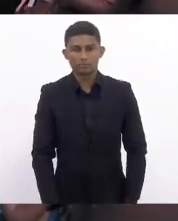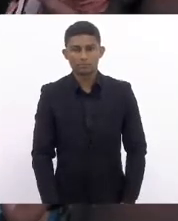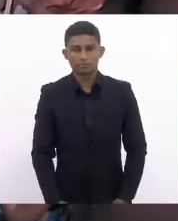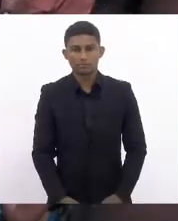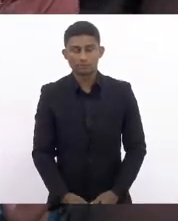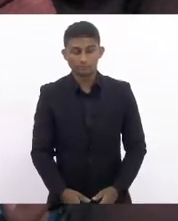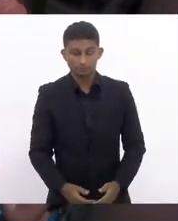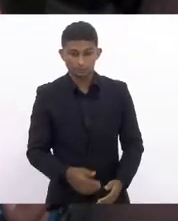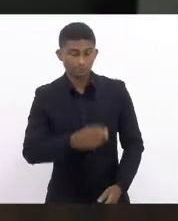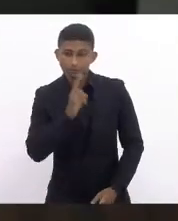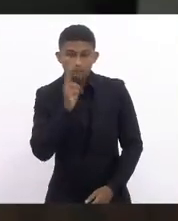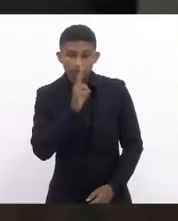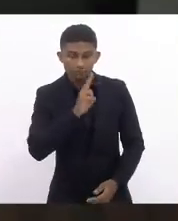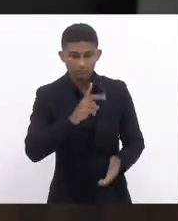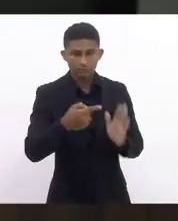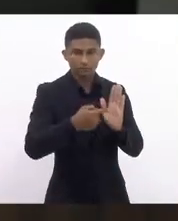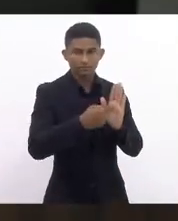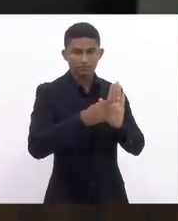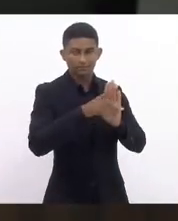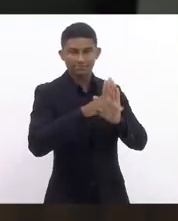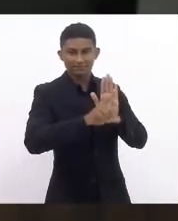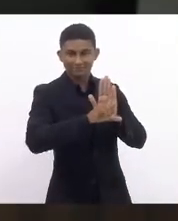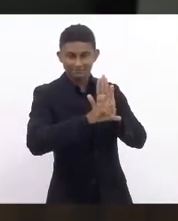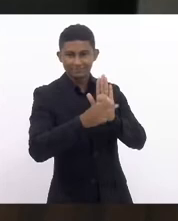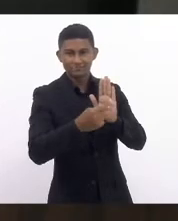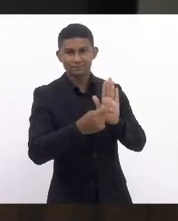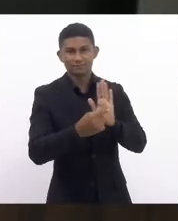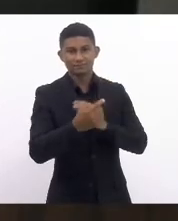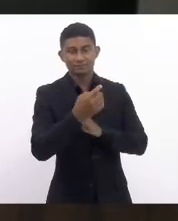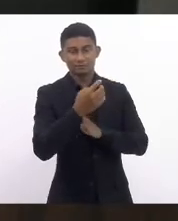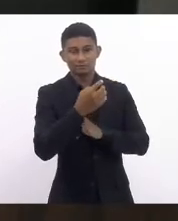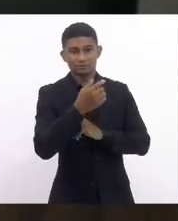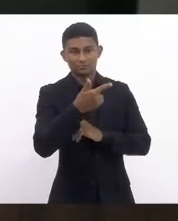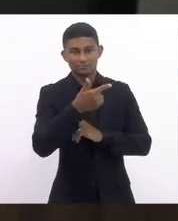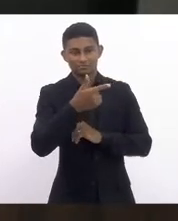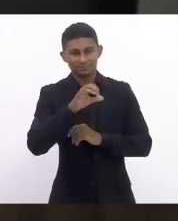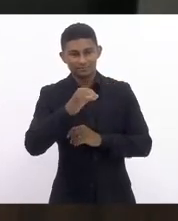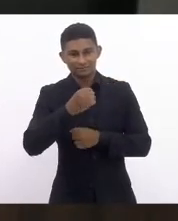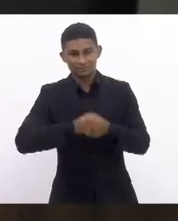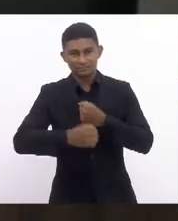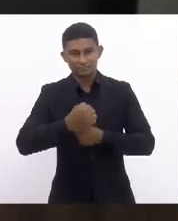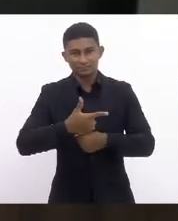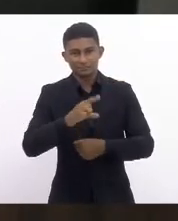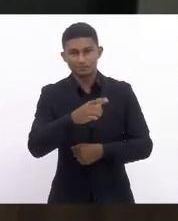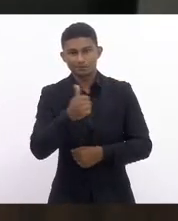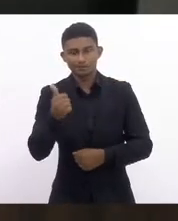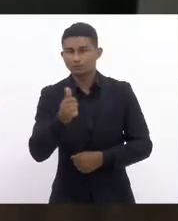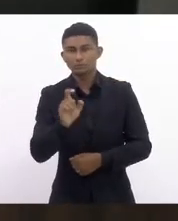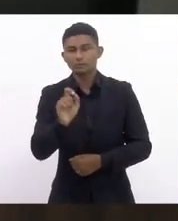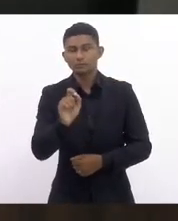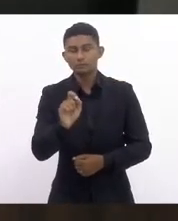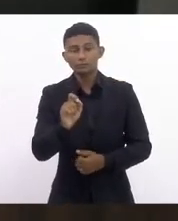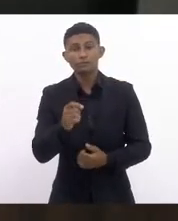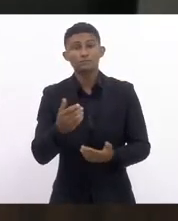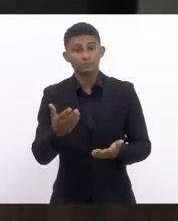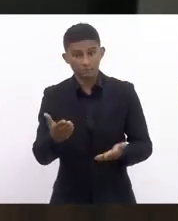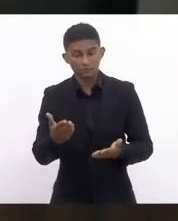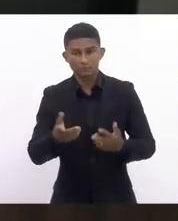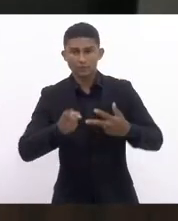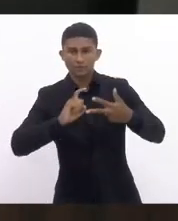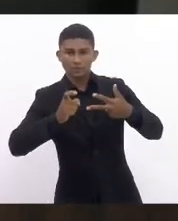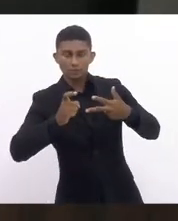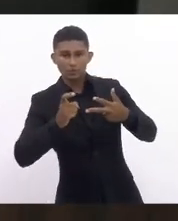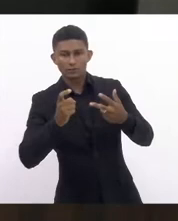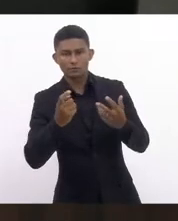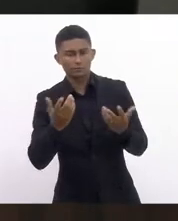Em regime de urgência e discussão única, projeto de lei 4829 de 21, de autoria do deputado Eurico Júnior, que autoriza o Poder Executivo a implantar na